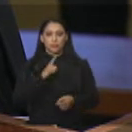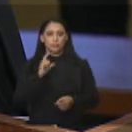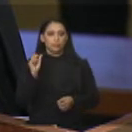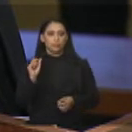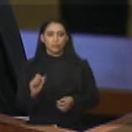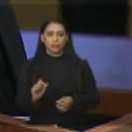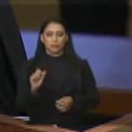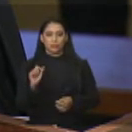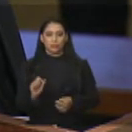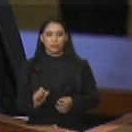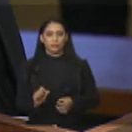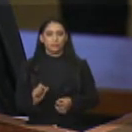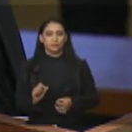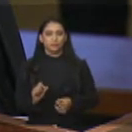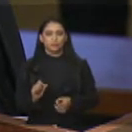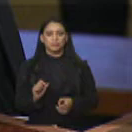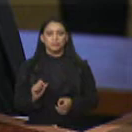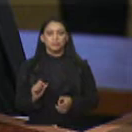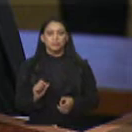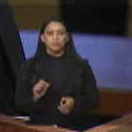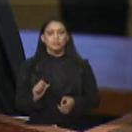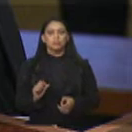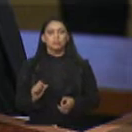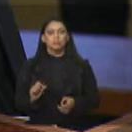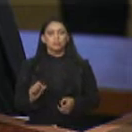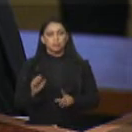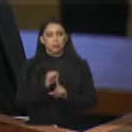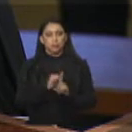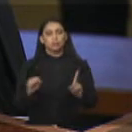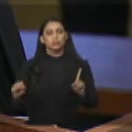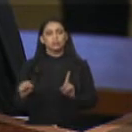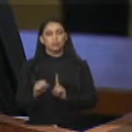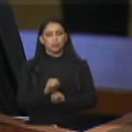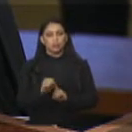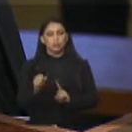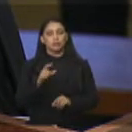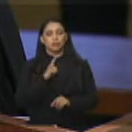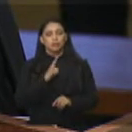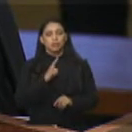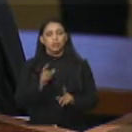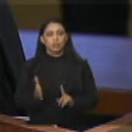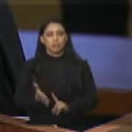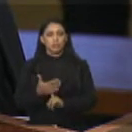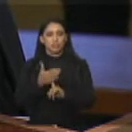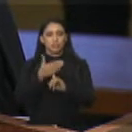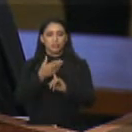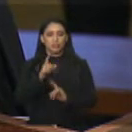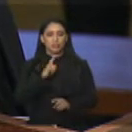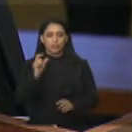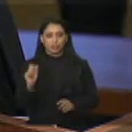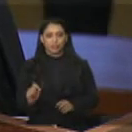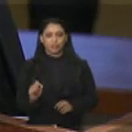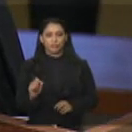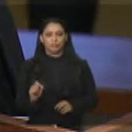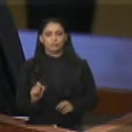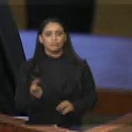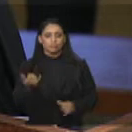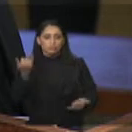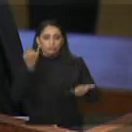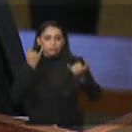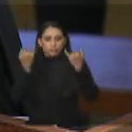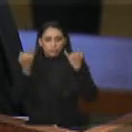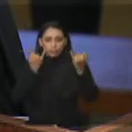era digital, berço de uma sociedade fundada no desenvolvimento tecnológico e no intercâmbio de informações